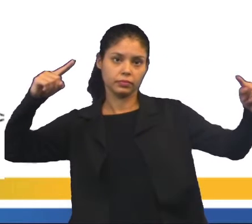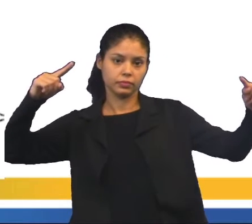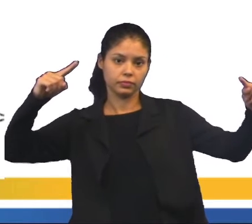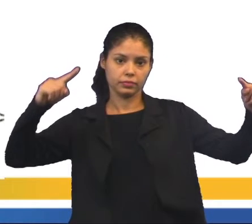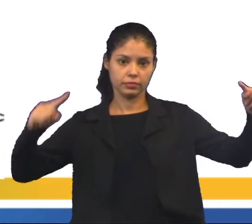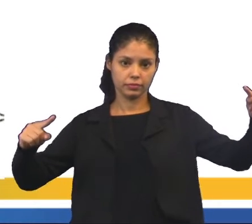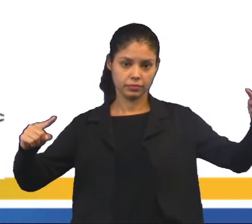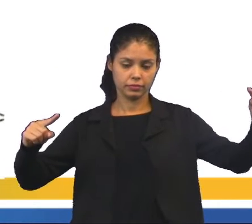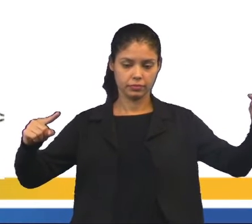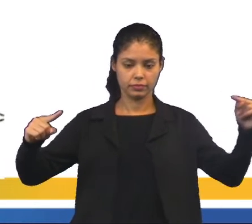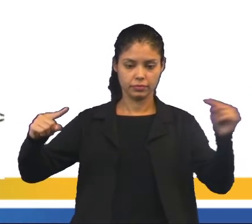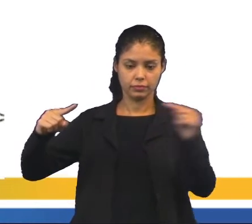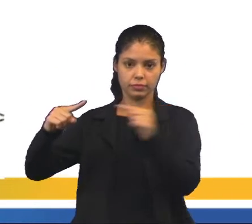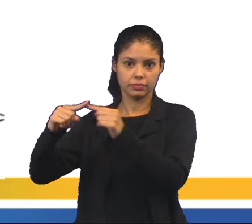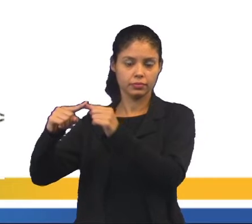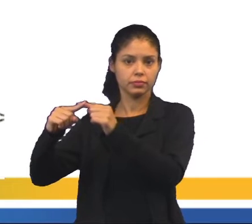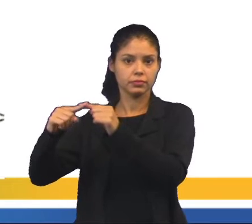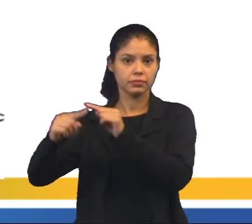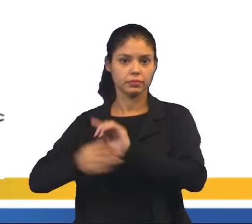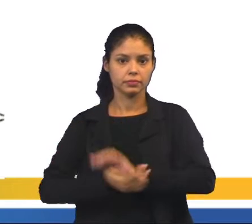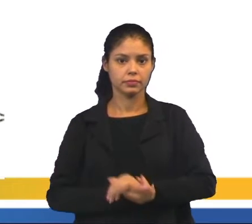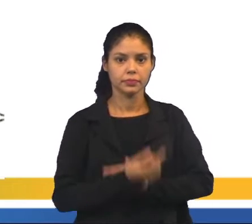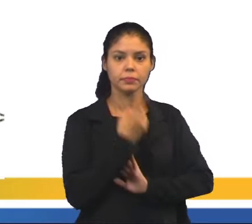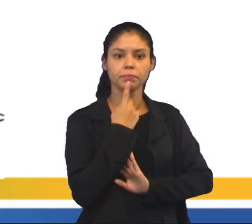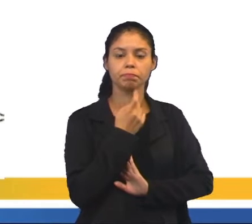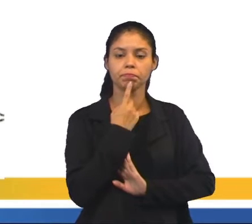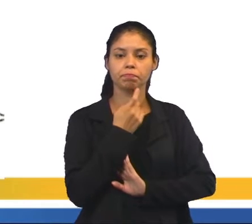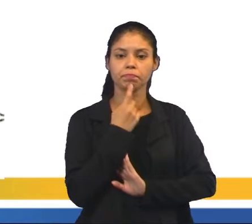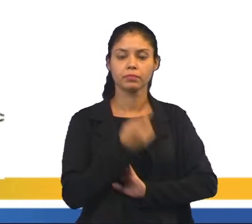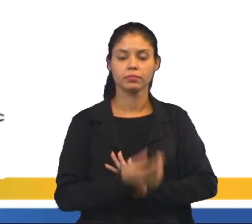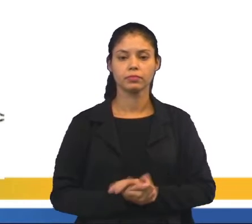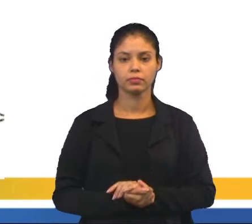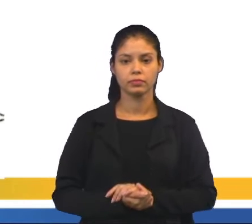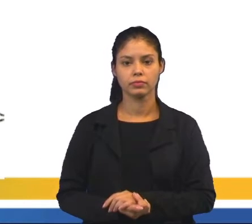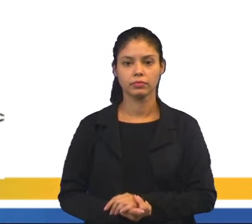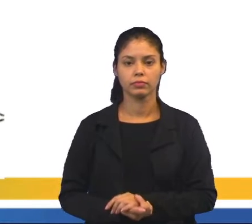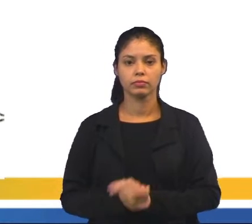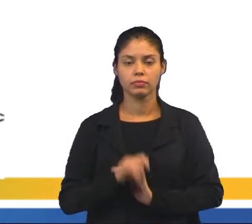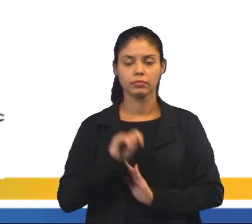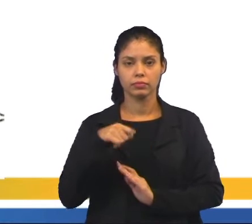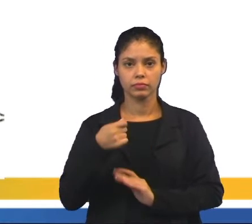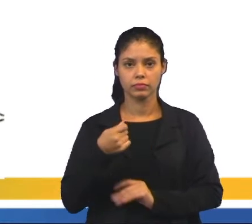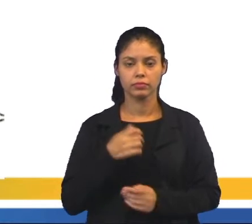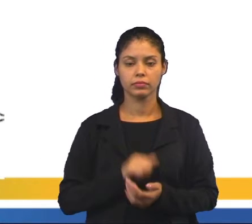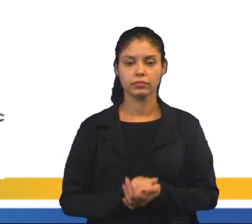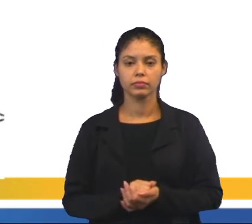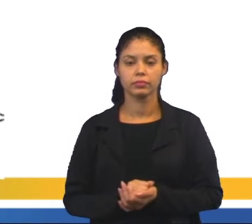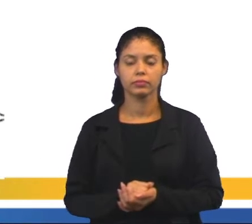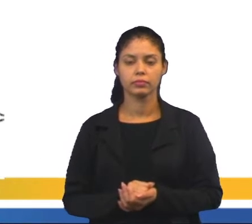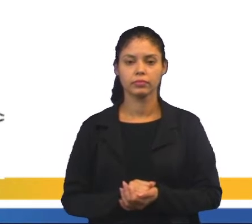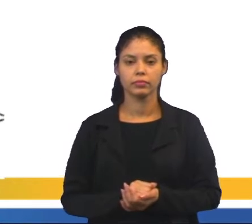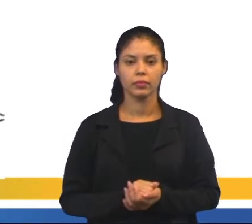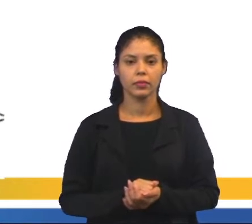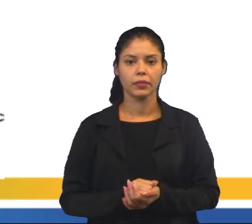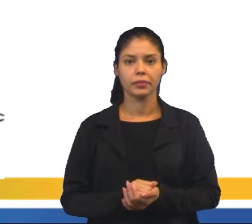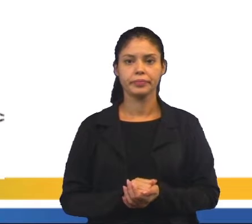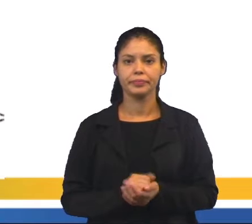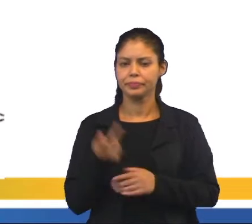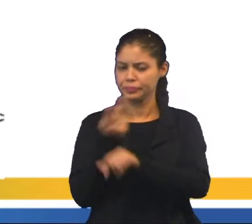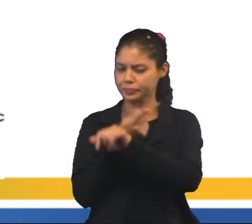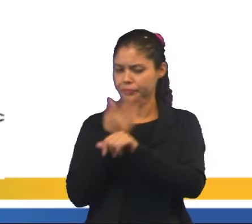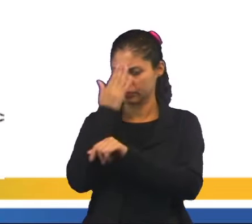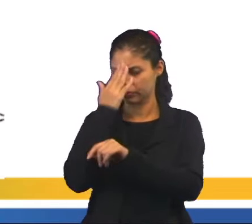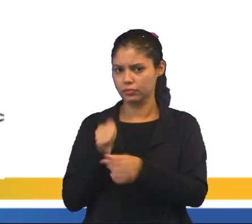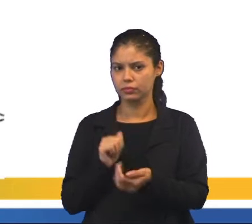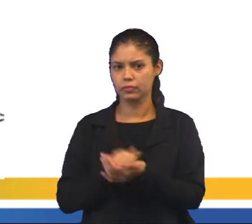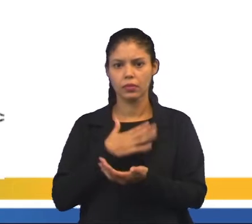foi separado aqui. Eu separei ele com essa parte vermelha, tá? Eu sinalizei. Então, aí eu vou procurar